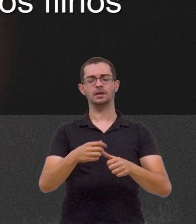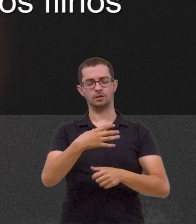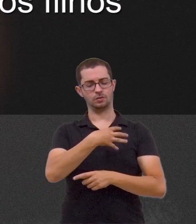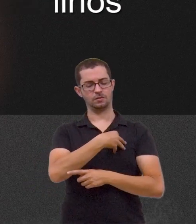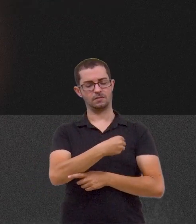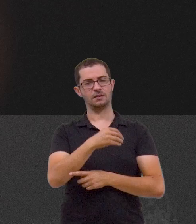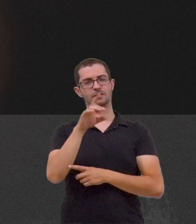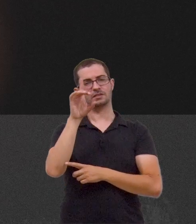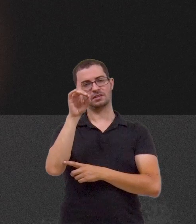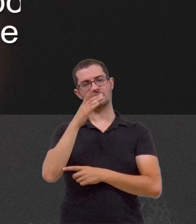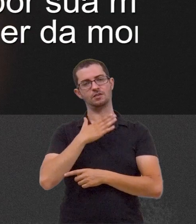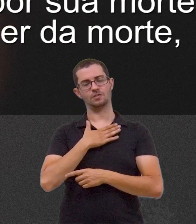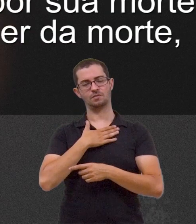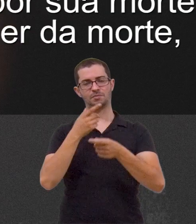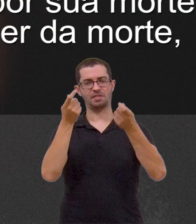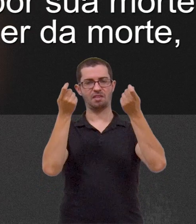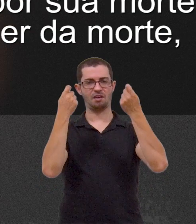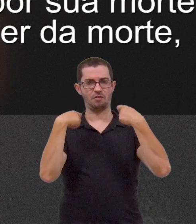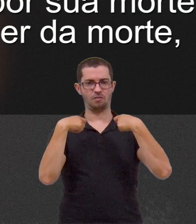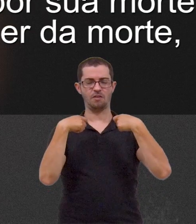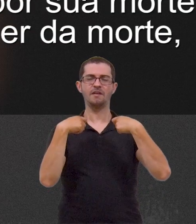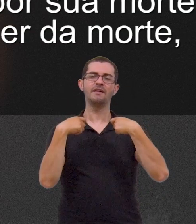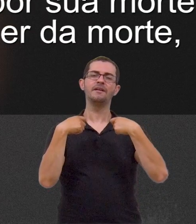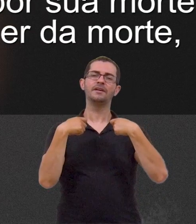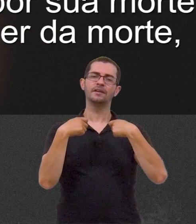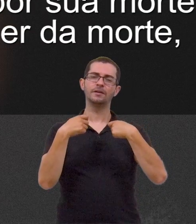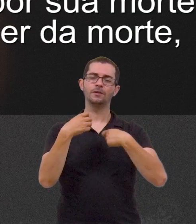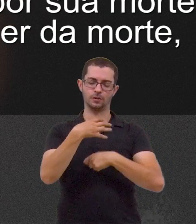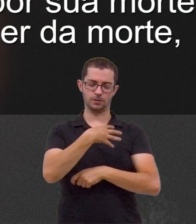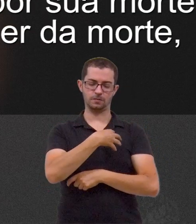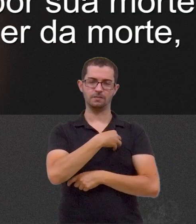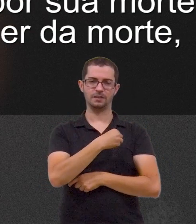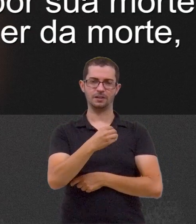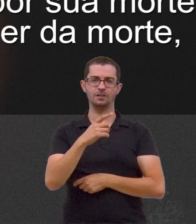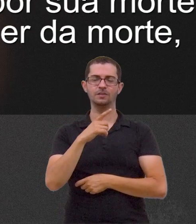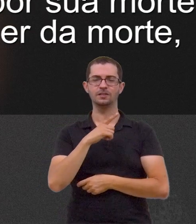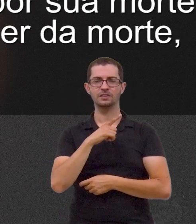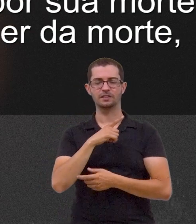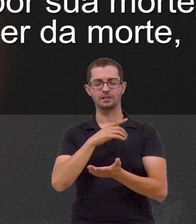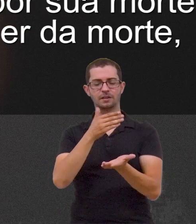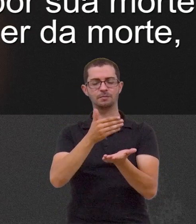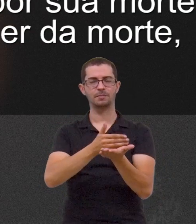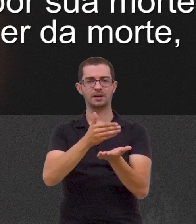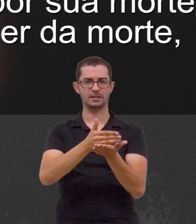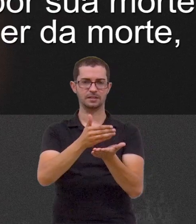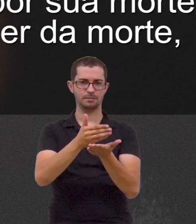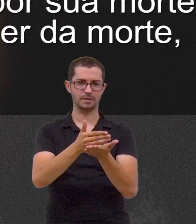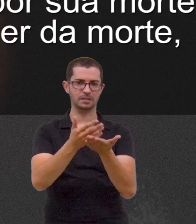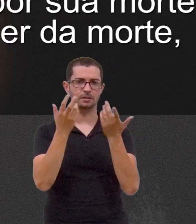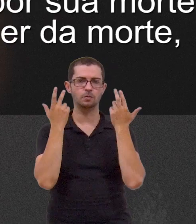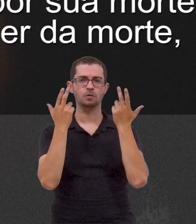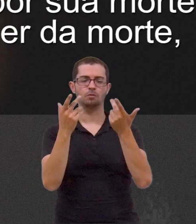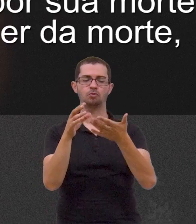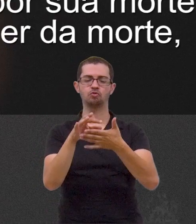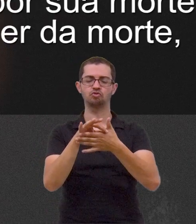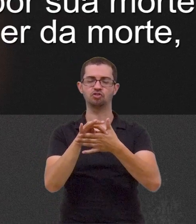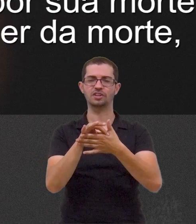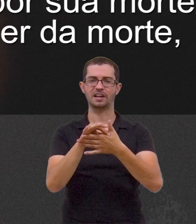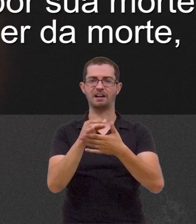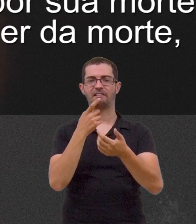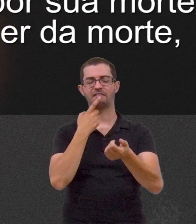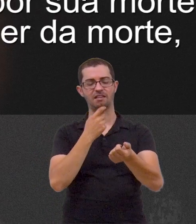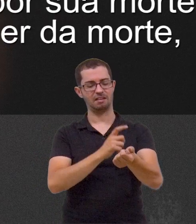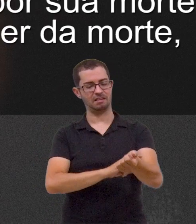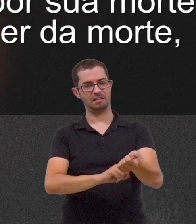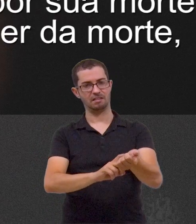Deus me deu. Visto, pois, que os filhos têm participação comum de carne e sangue, destes